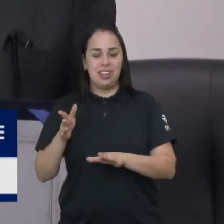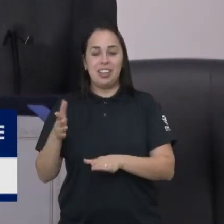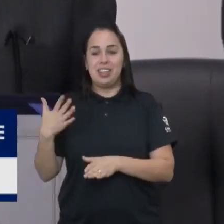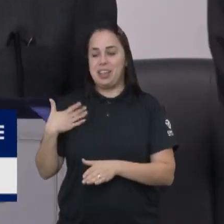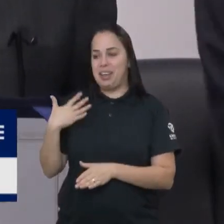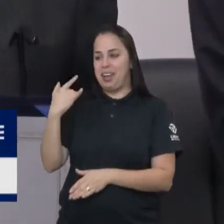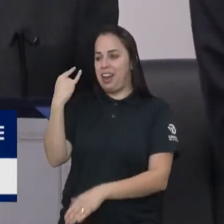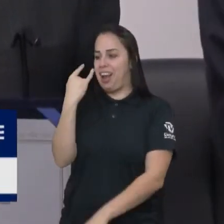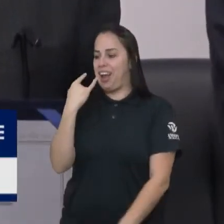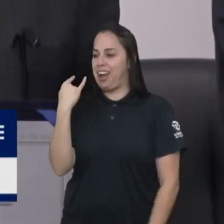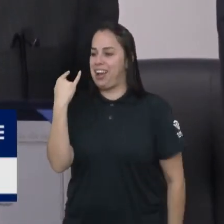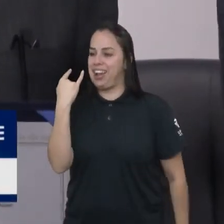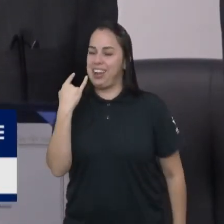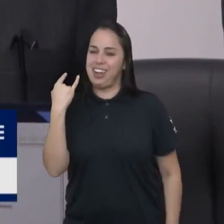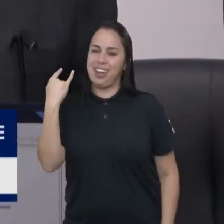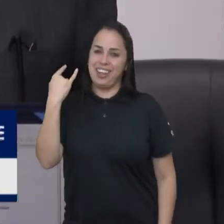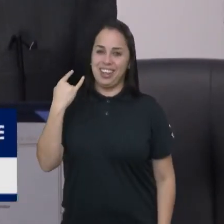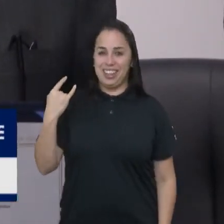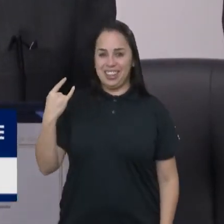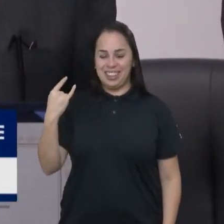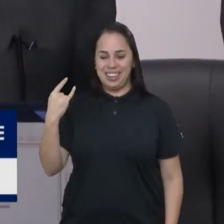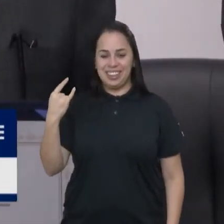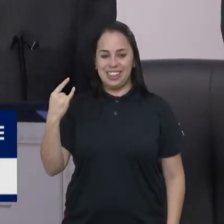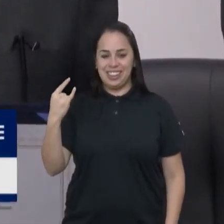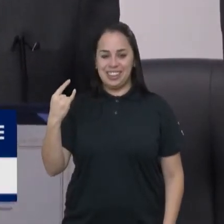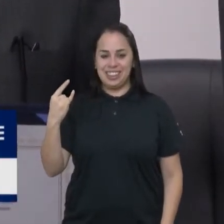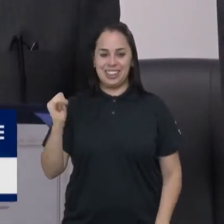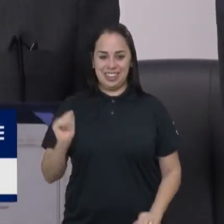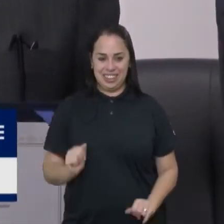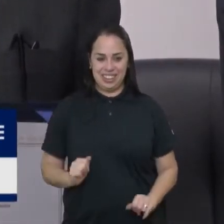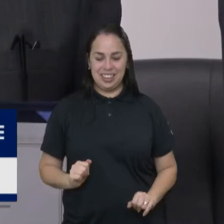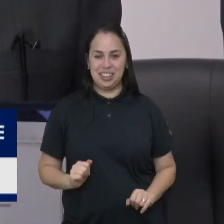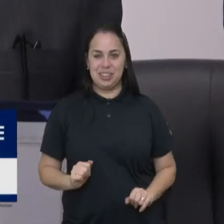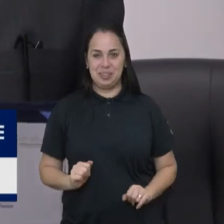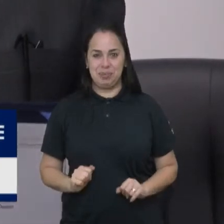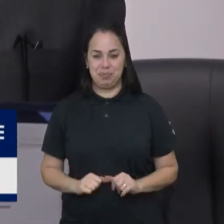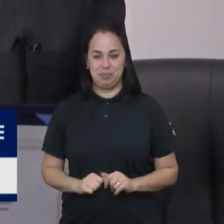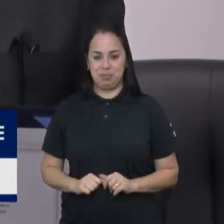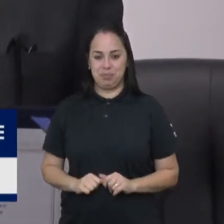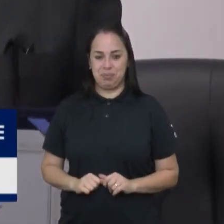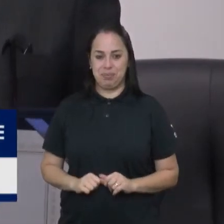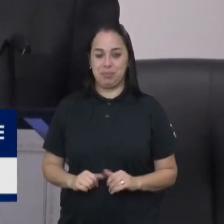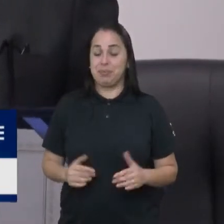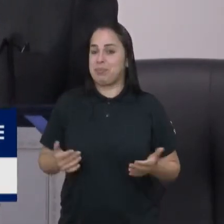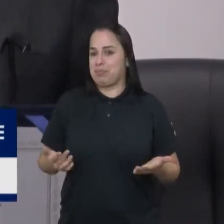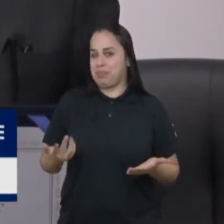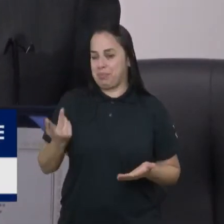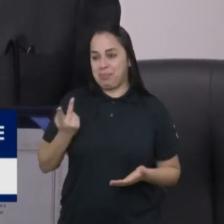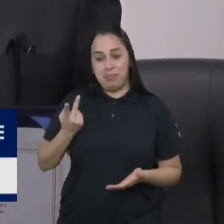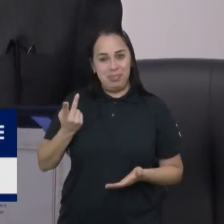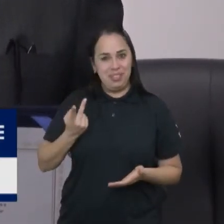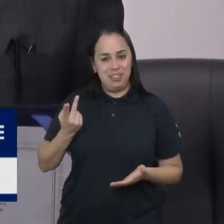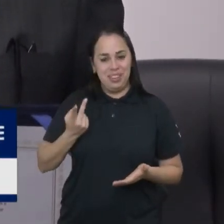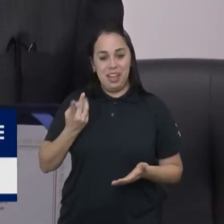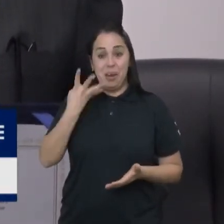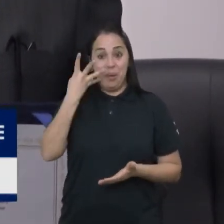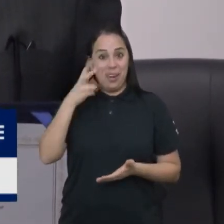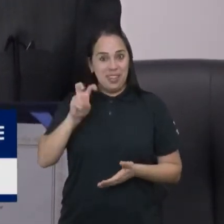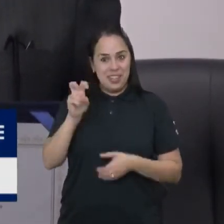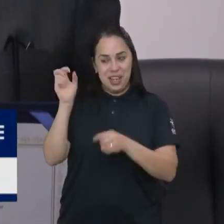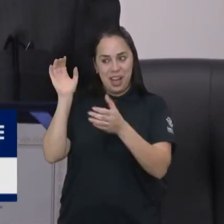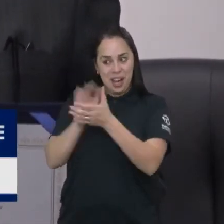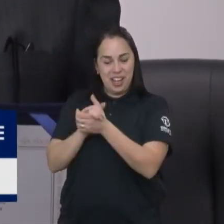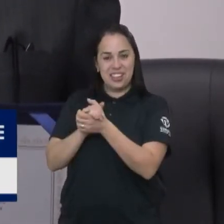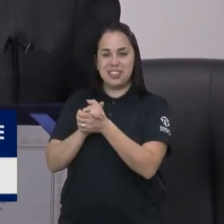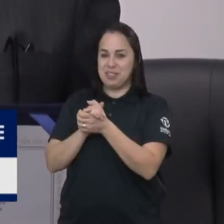né? Aí está meu irmão que sabe disso, Luiz Fernando. E a gente está realmente há 45 anos, e